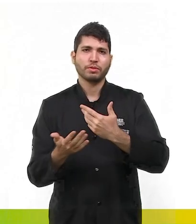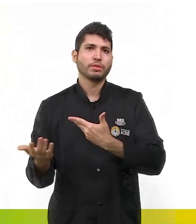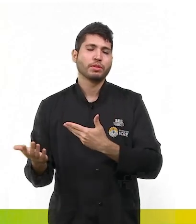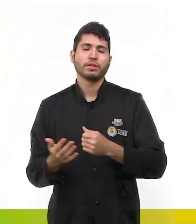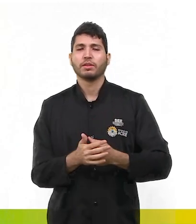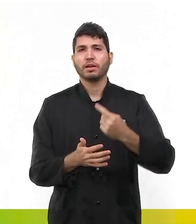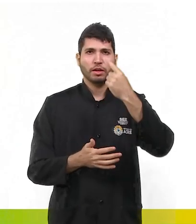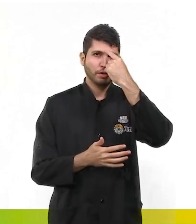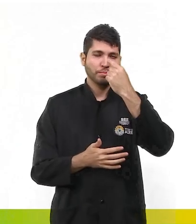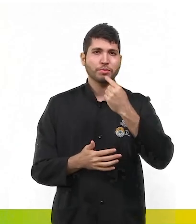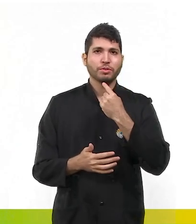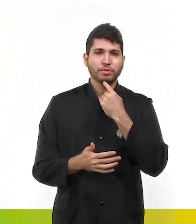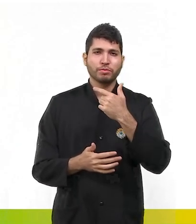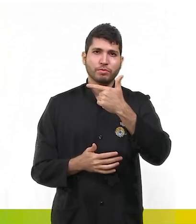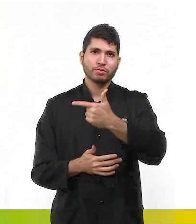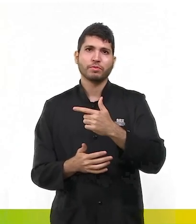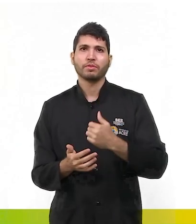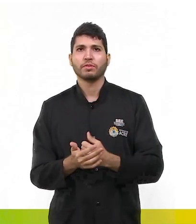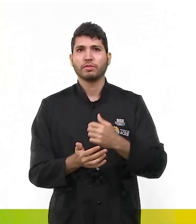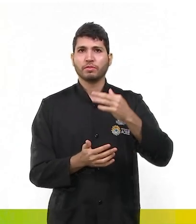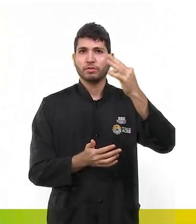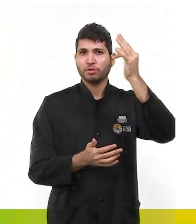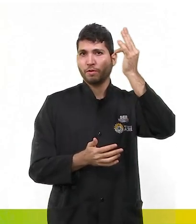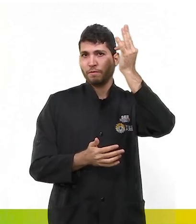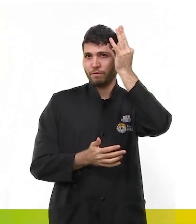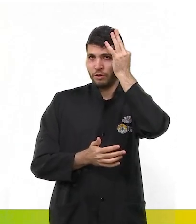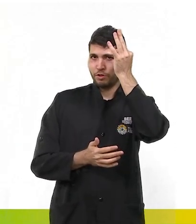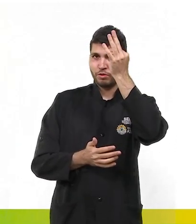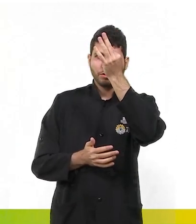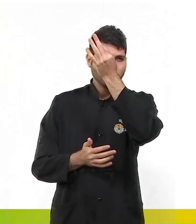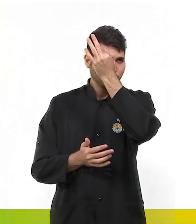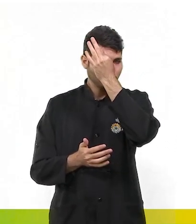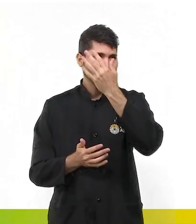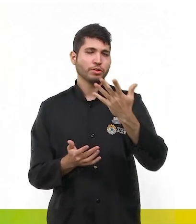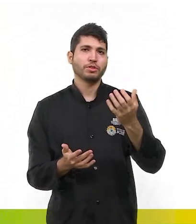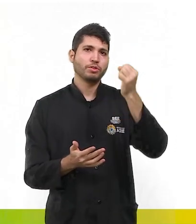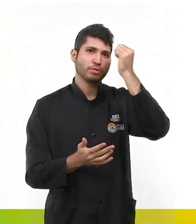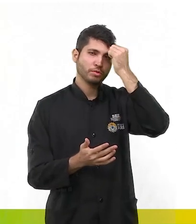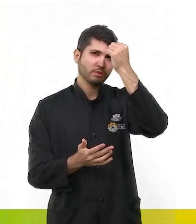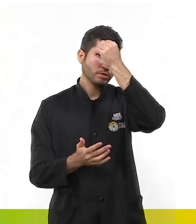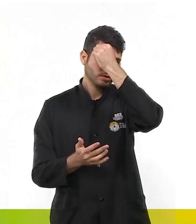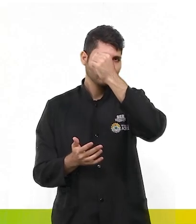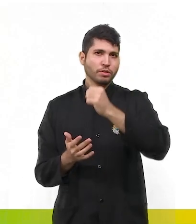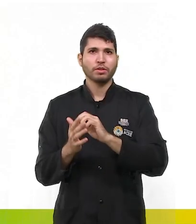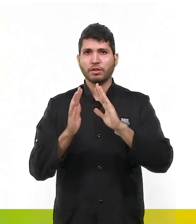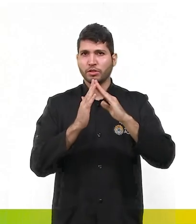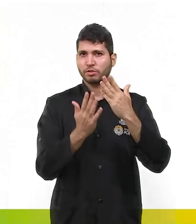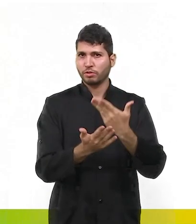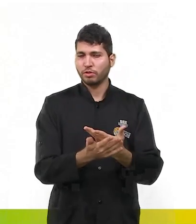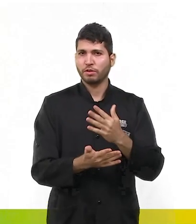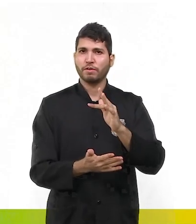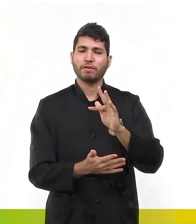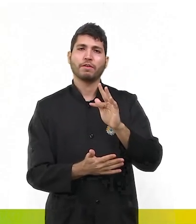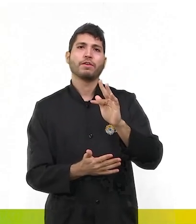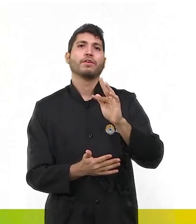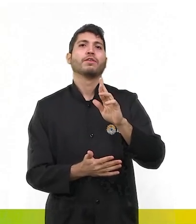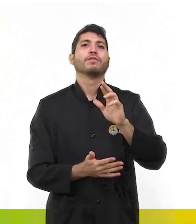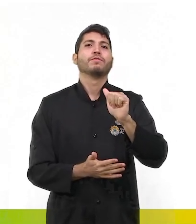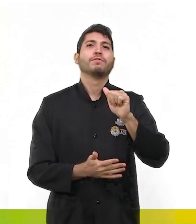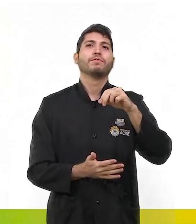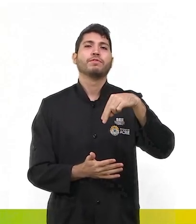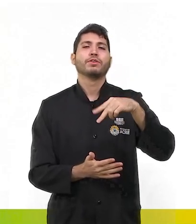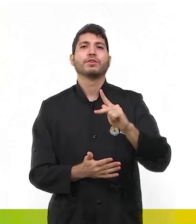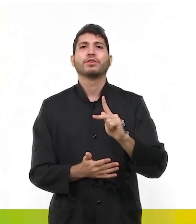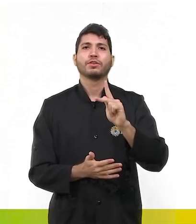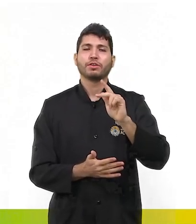mostra os filósofos e sociólogos aí da escola de Frankfurt, Adorno e Horkheim,